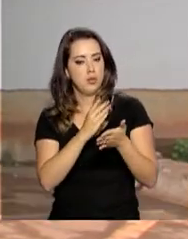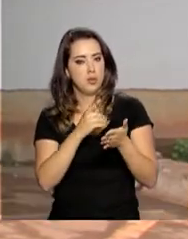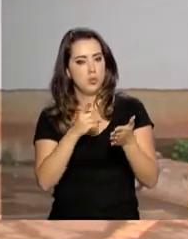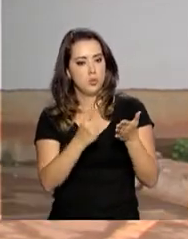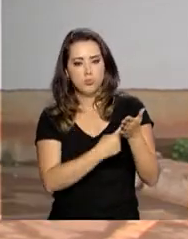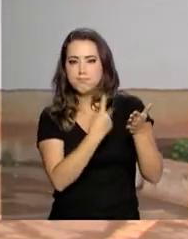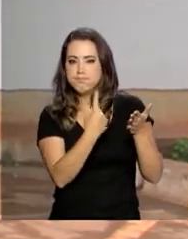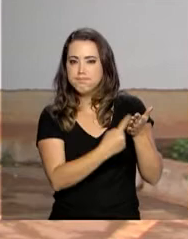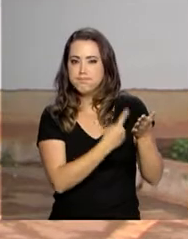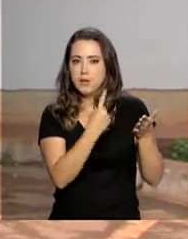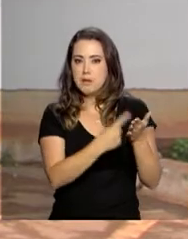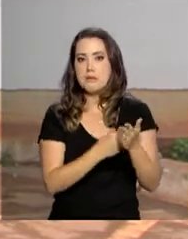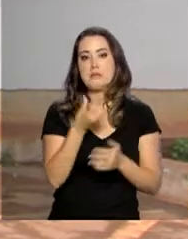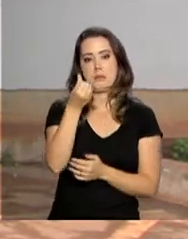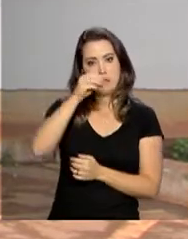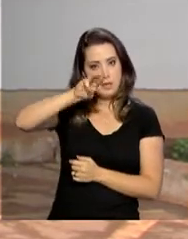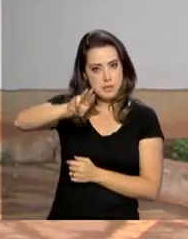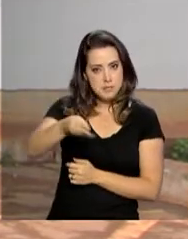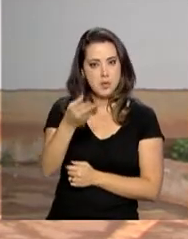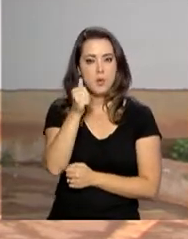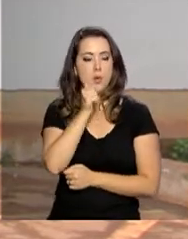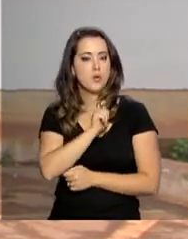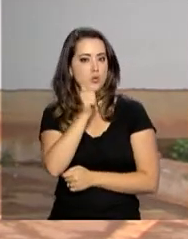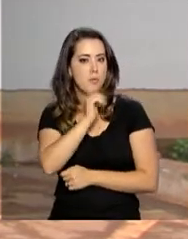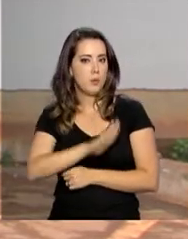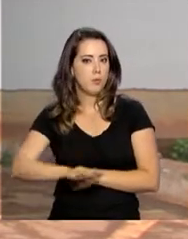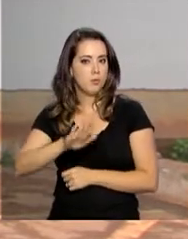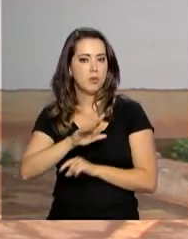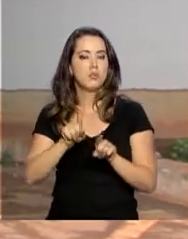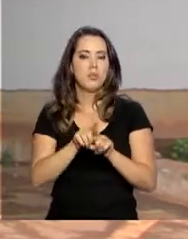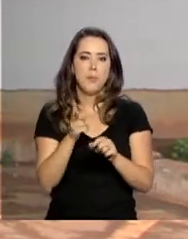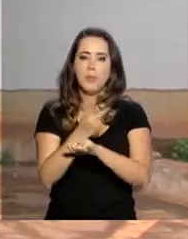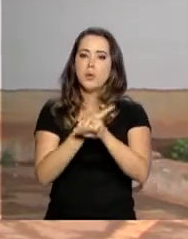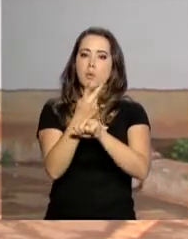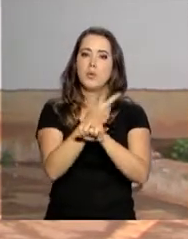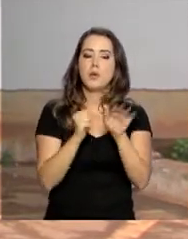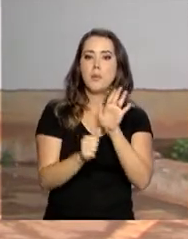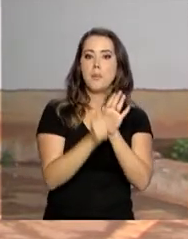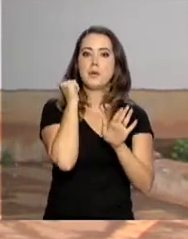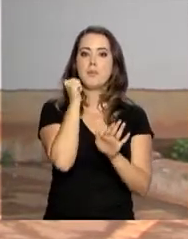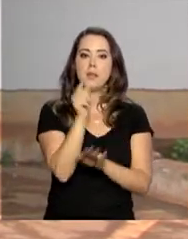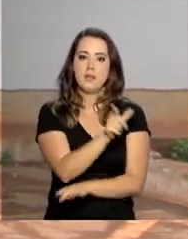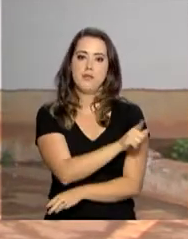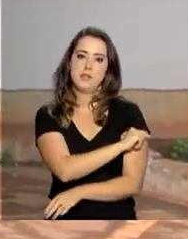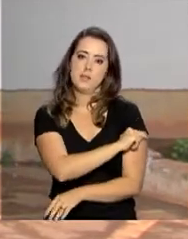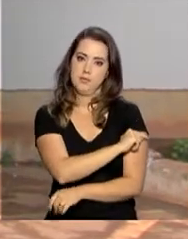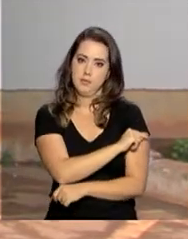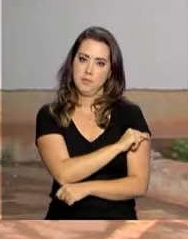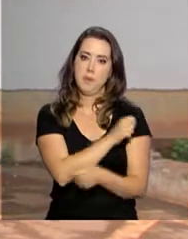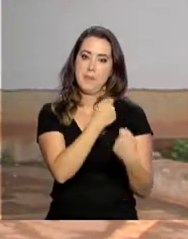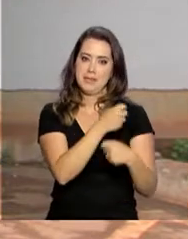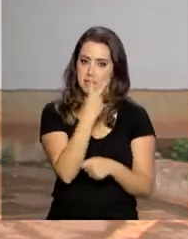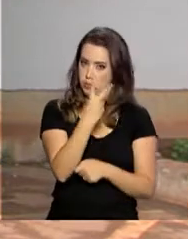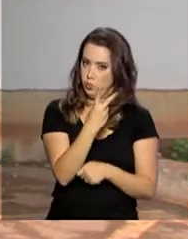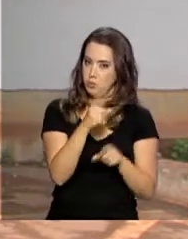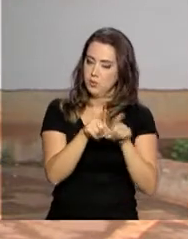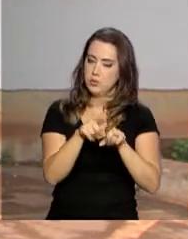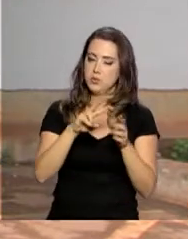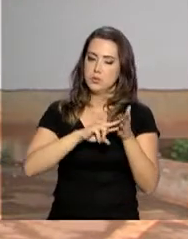6 milhões de meninas procuraram as unidades básicas de saúde para tomar a primeira dose da vacina, o que